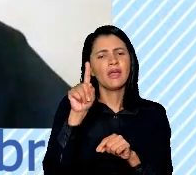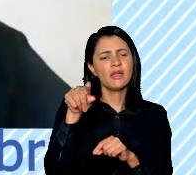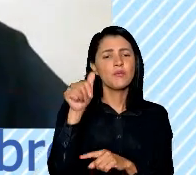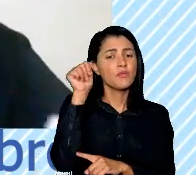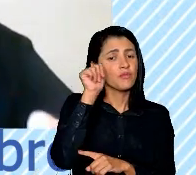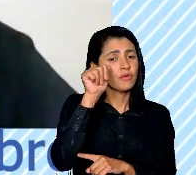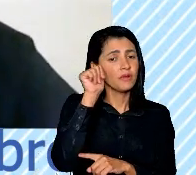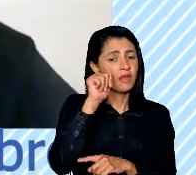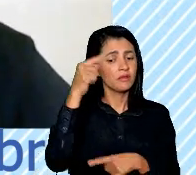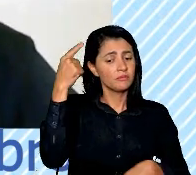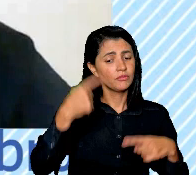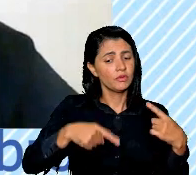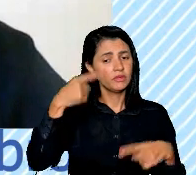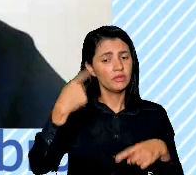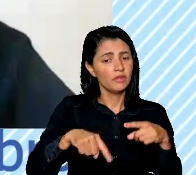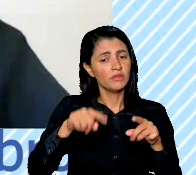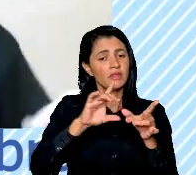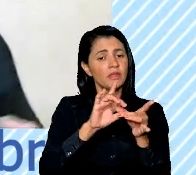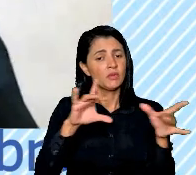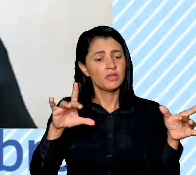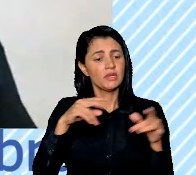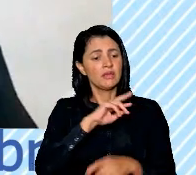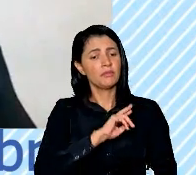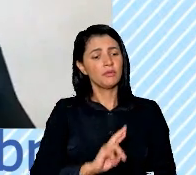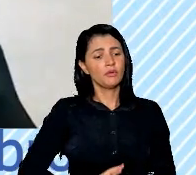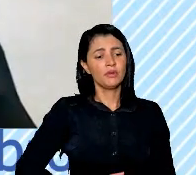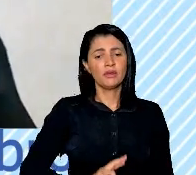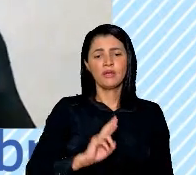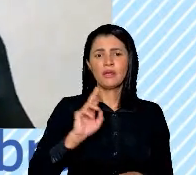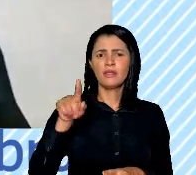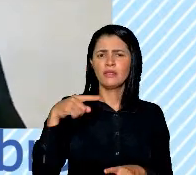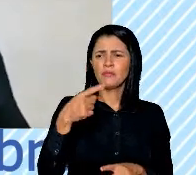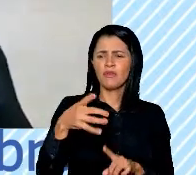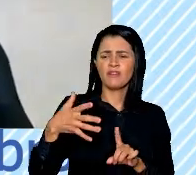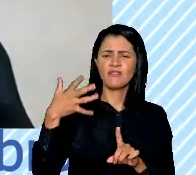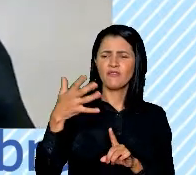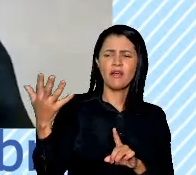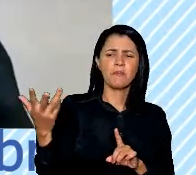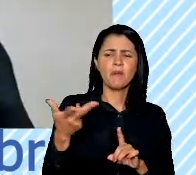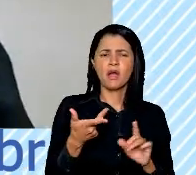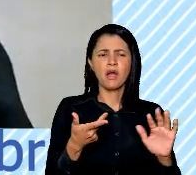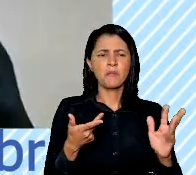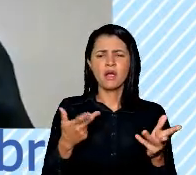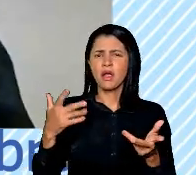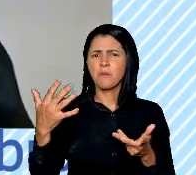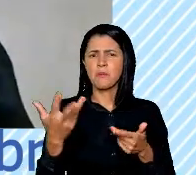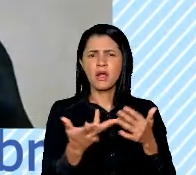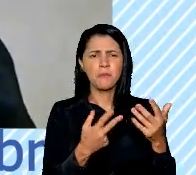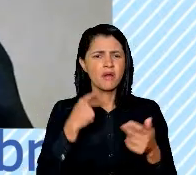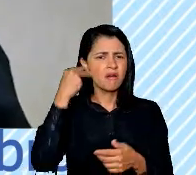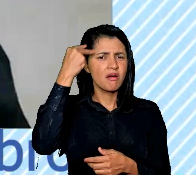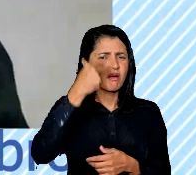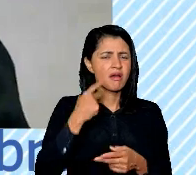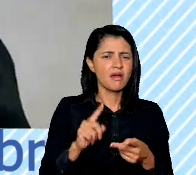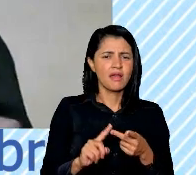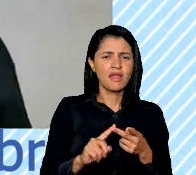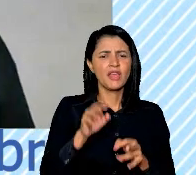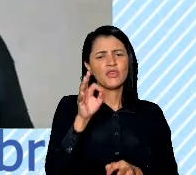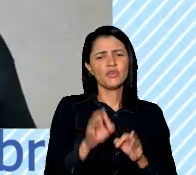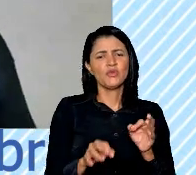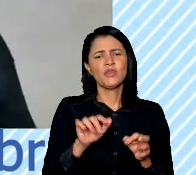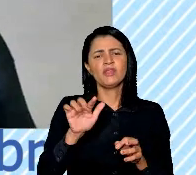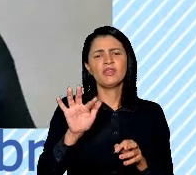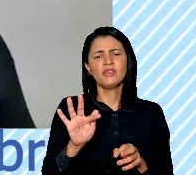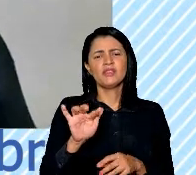Mulheres, Políticas, Democracia e República. Depois dessas falas brilhantes da vereadora Érica e da juíza